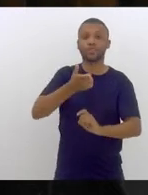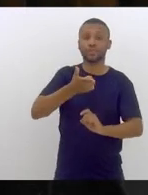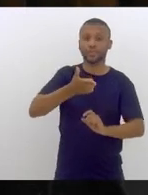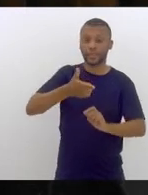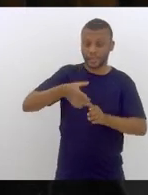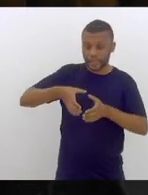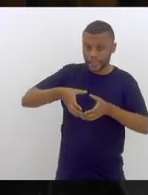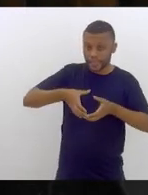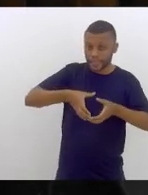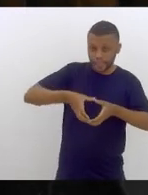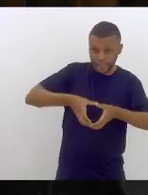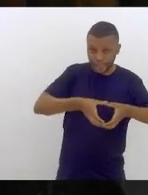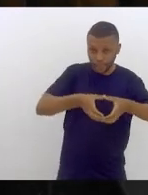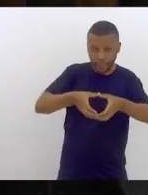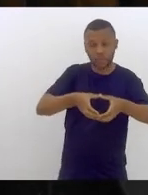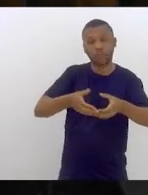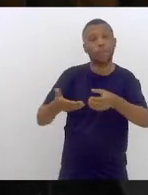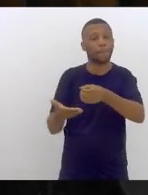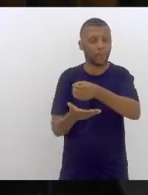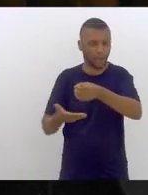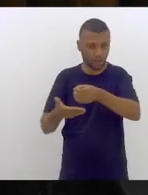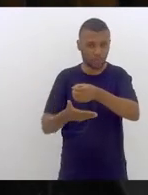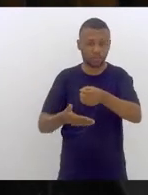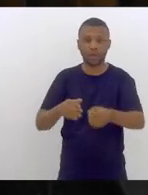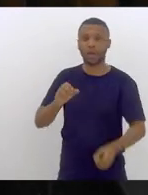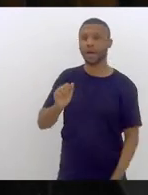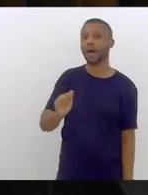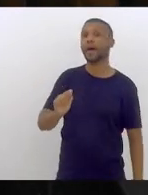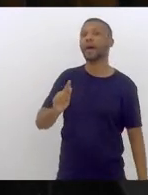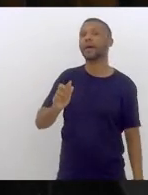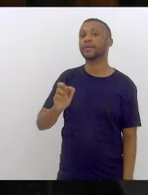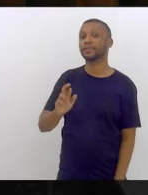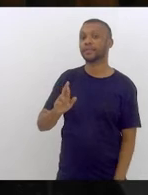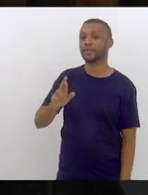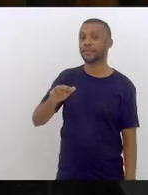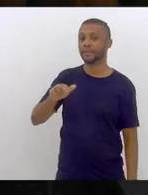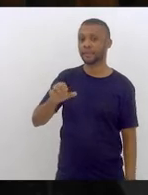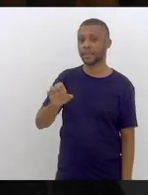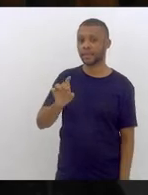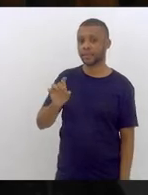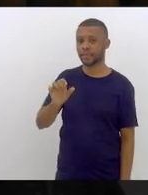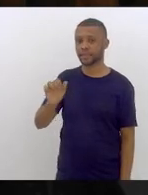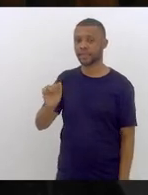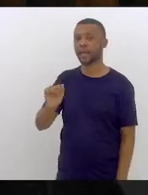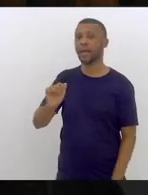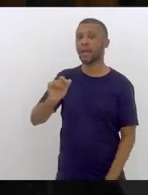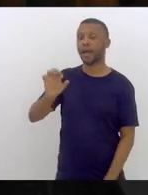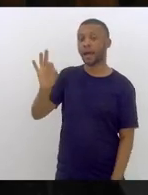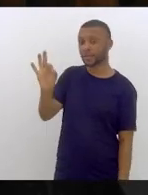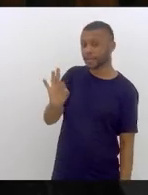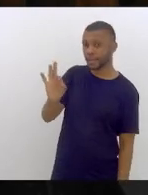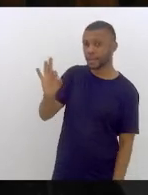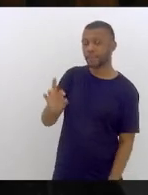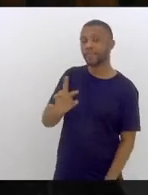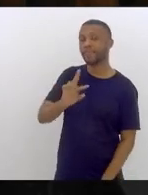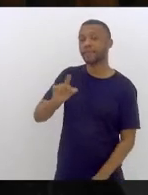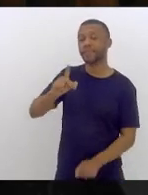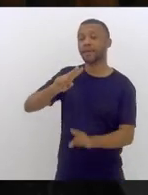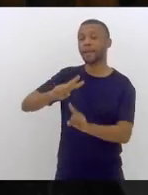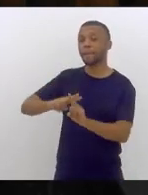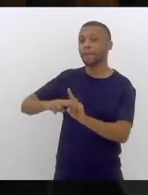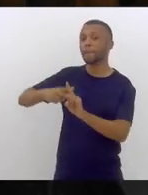a genesa as tarifas vigentes serão reajustadas pelo percentual